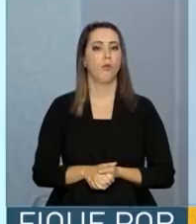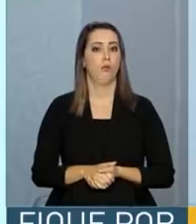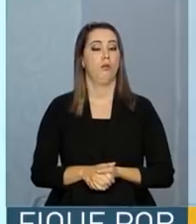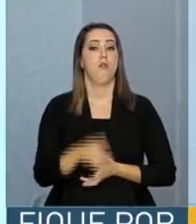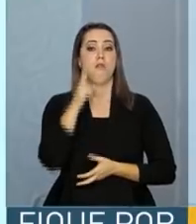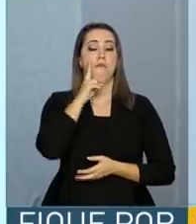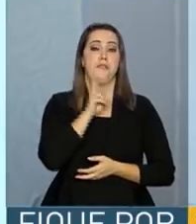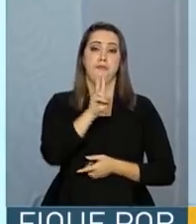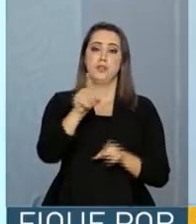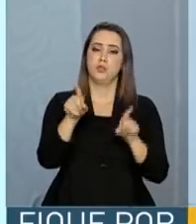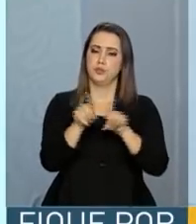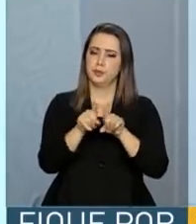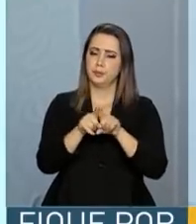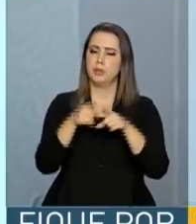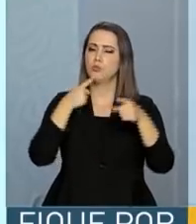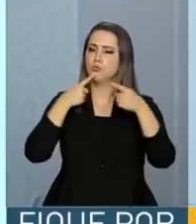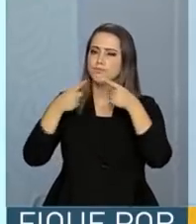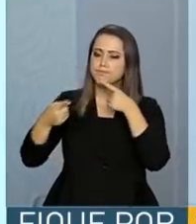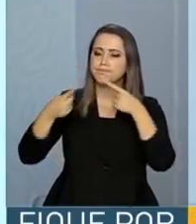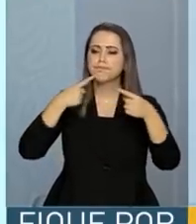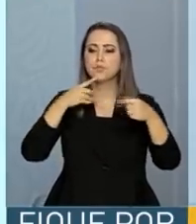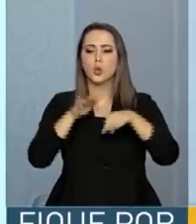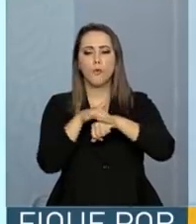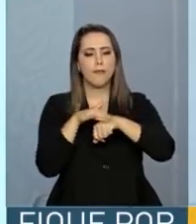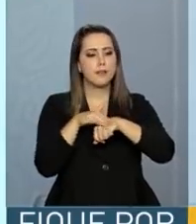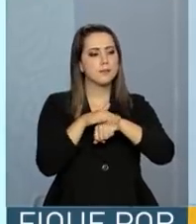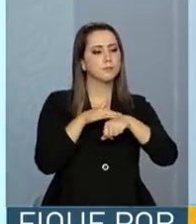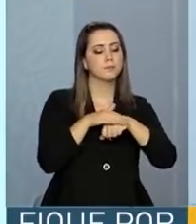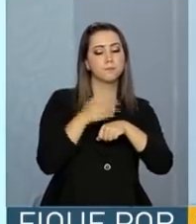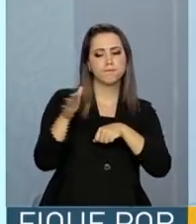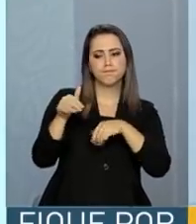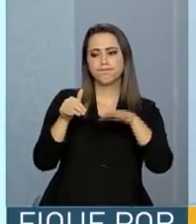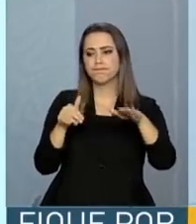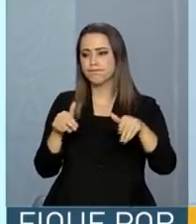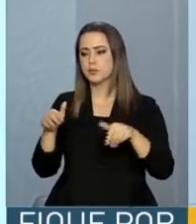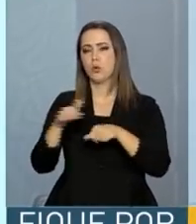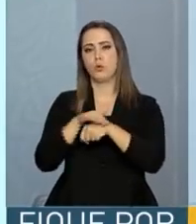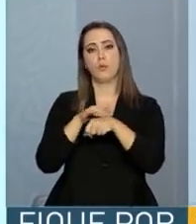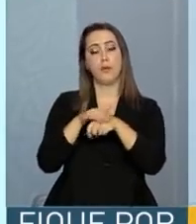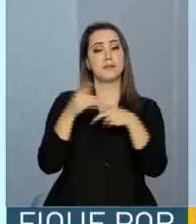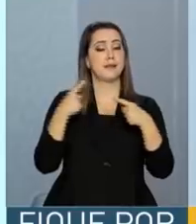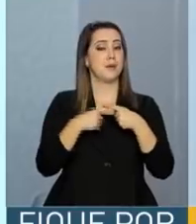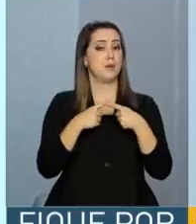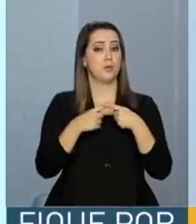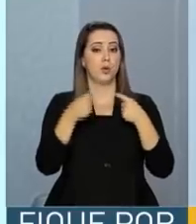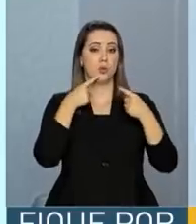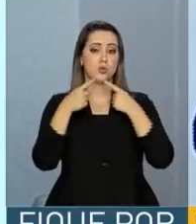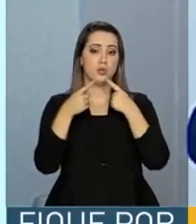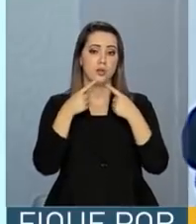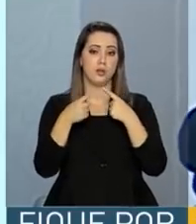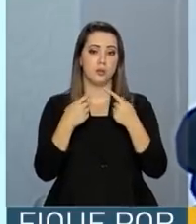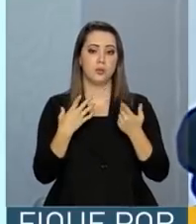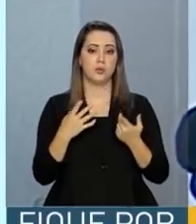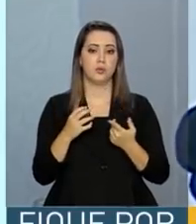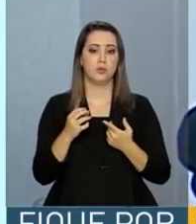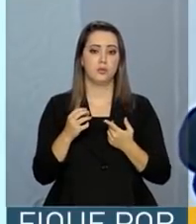portanto a palavra diálogo foi uma palavra muito importante em todo esse período porque seja diálogo